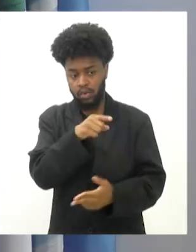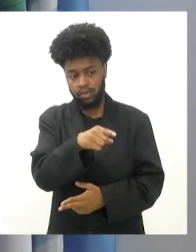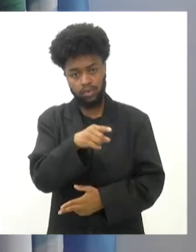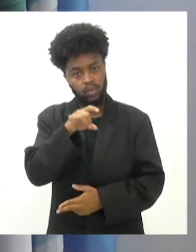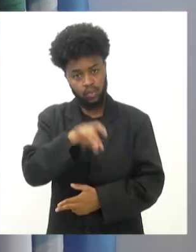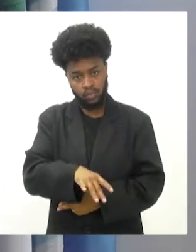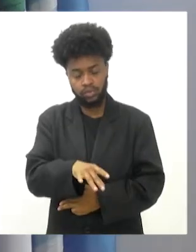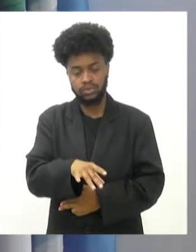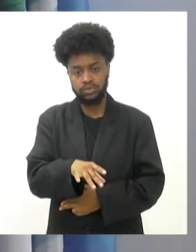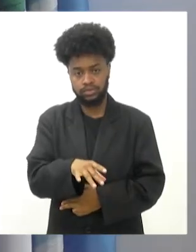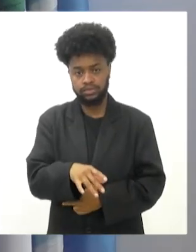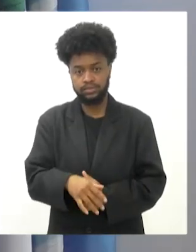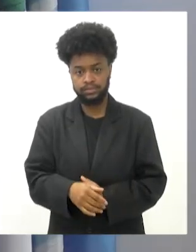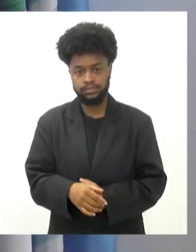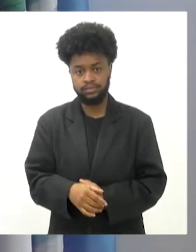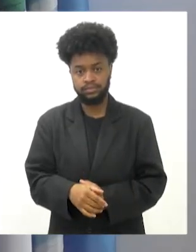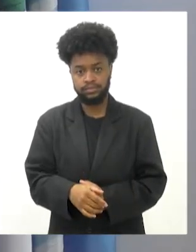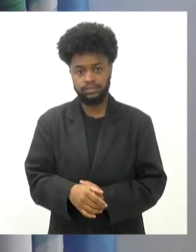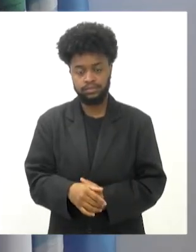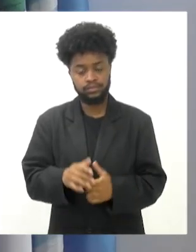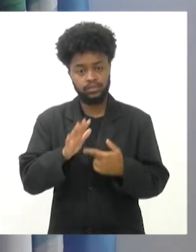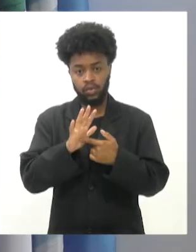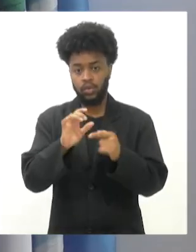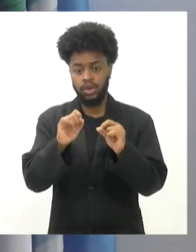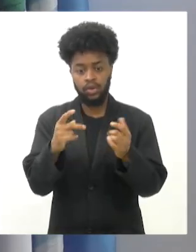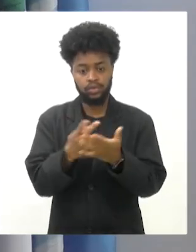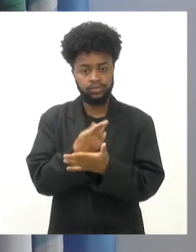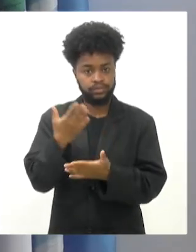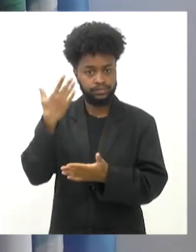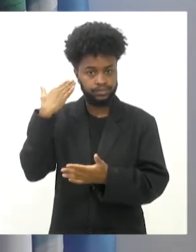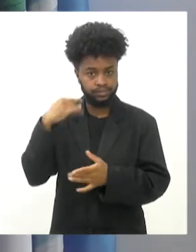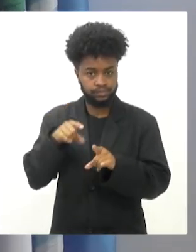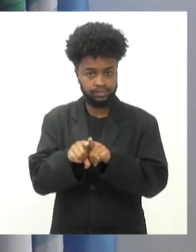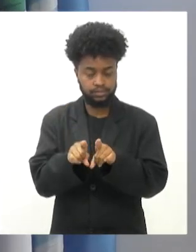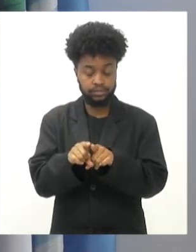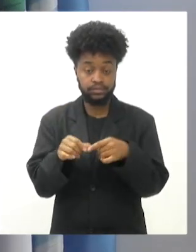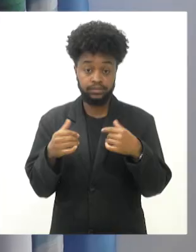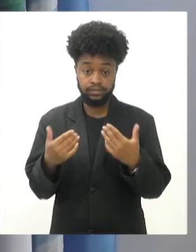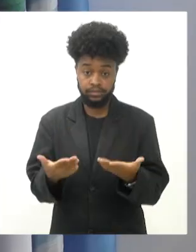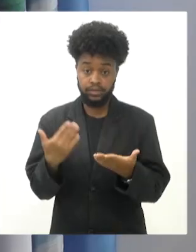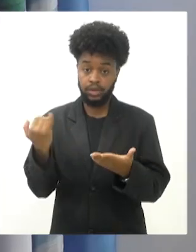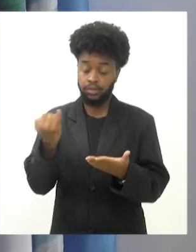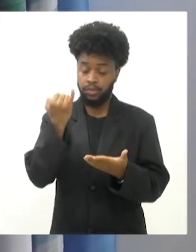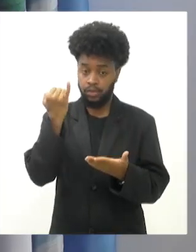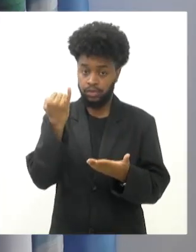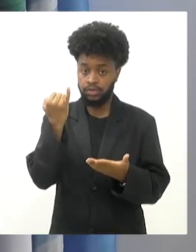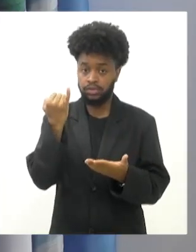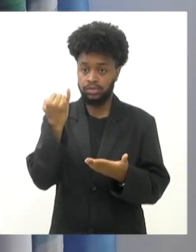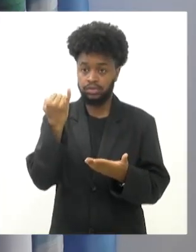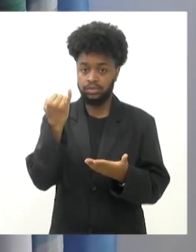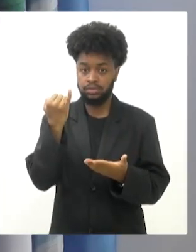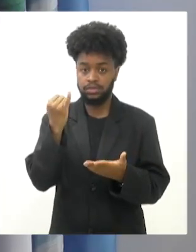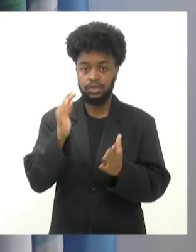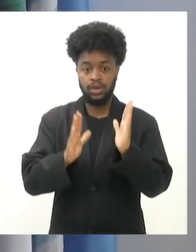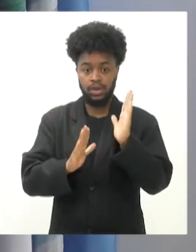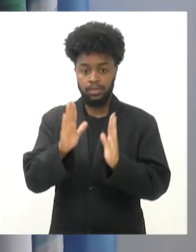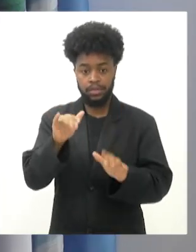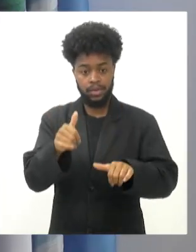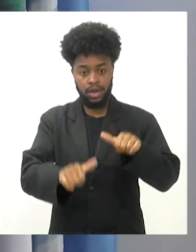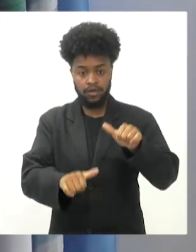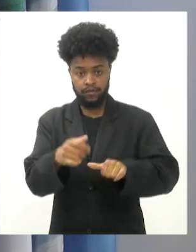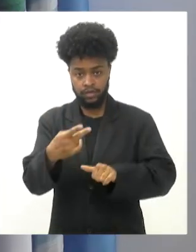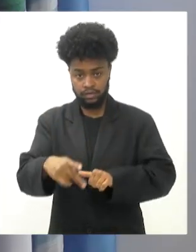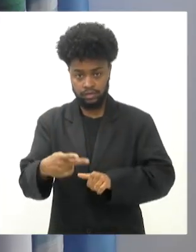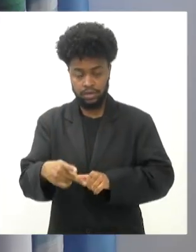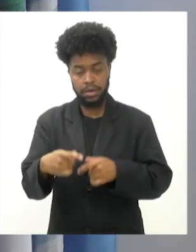foi uma repetição do que já aconteceu anteriormente. Então, é fundamental que, durante toda a apuração nossa, a gente